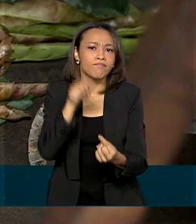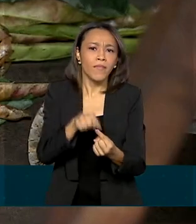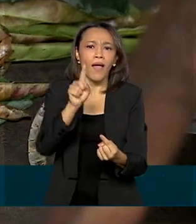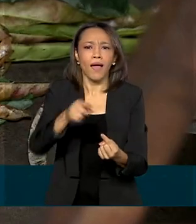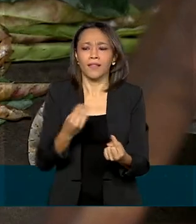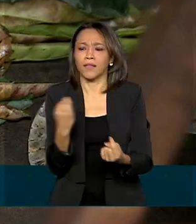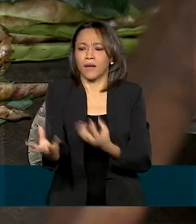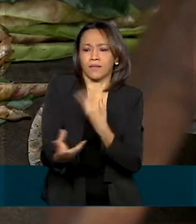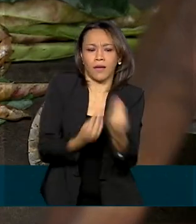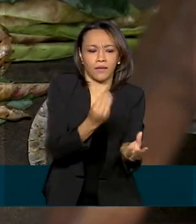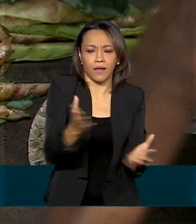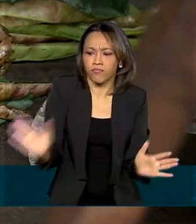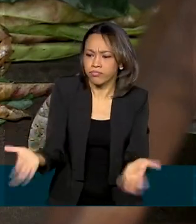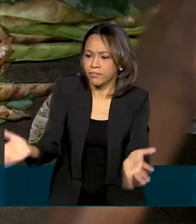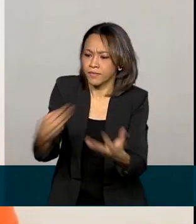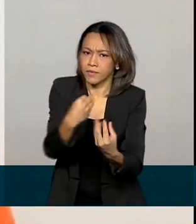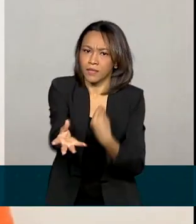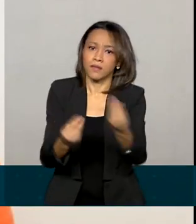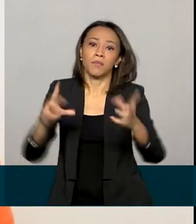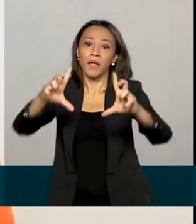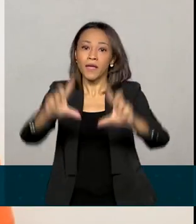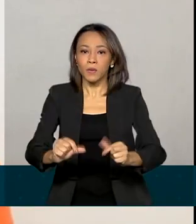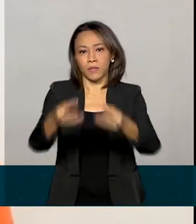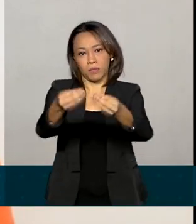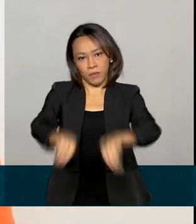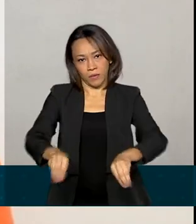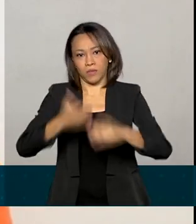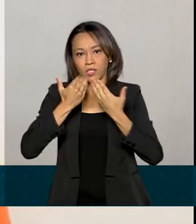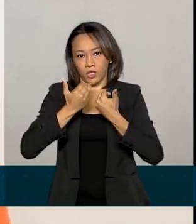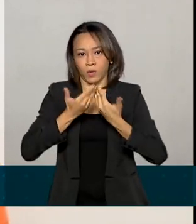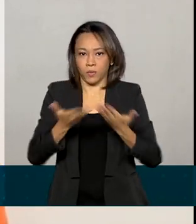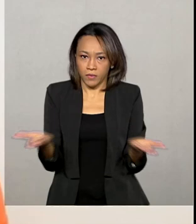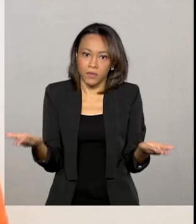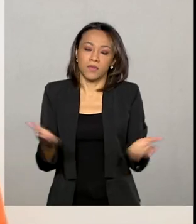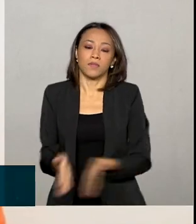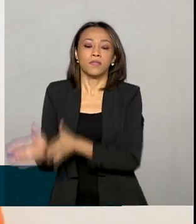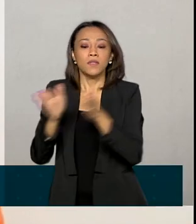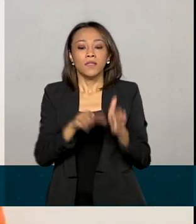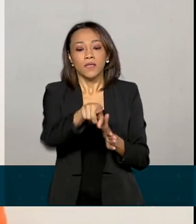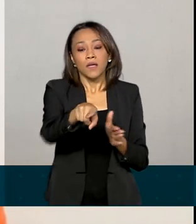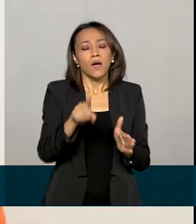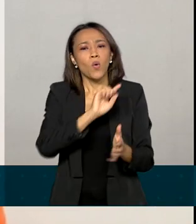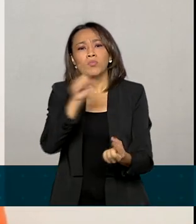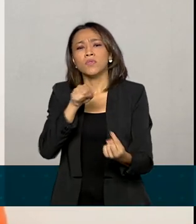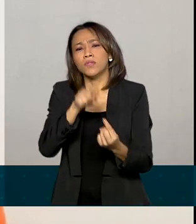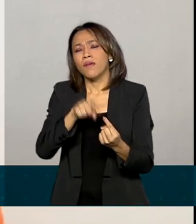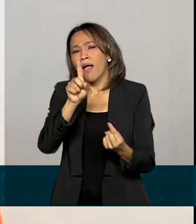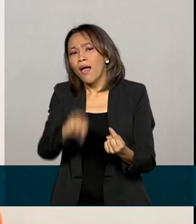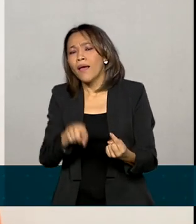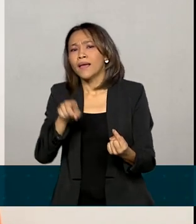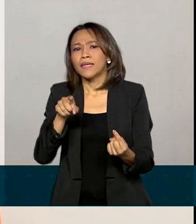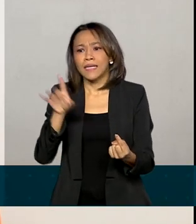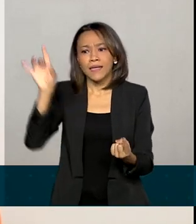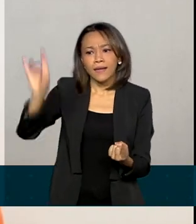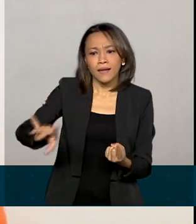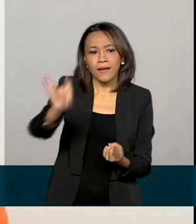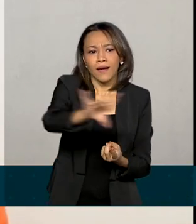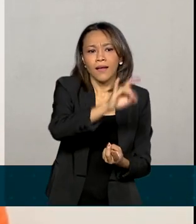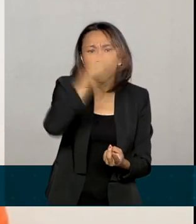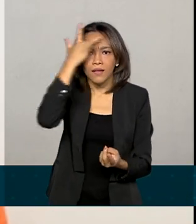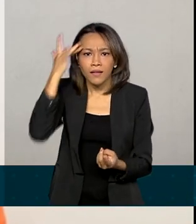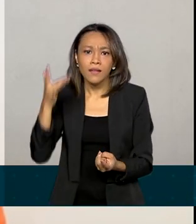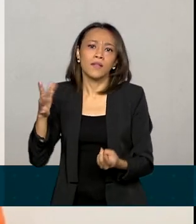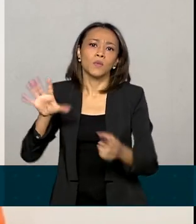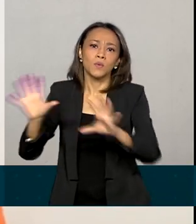doações e reduzir o desperdício. Uma das melhores formas de minimizar esses desperdícios é fazer com que os seus colaboradores